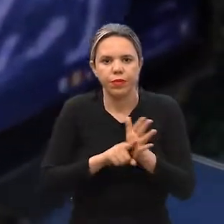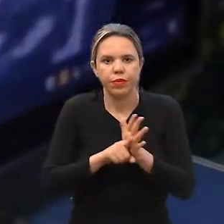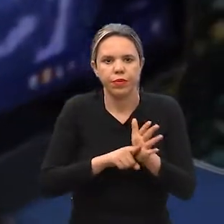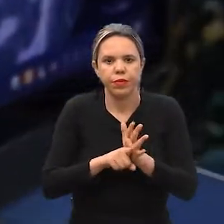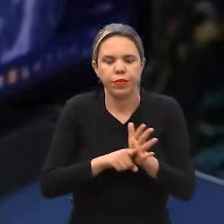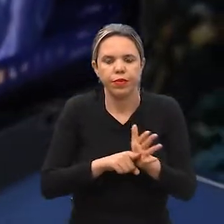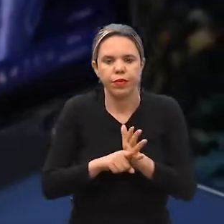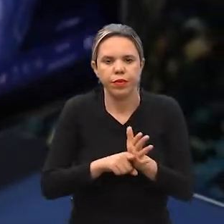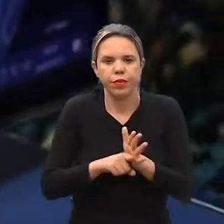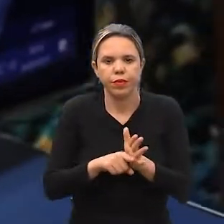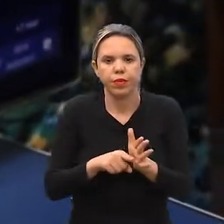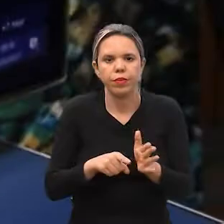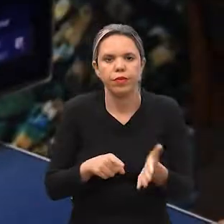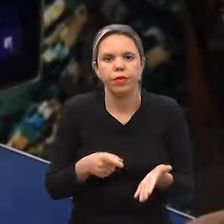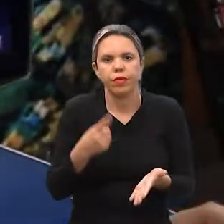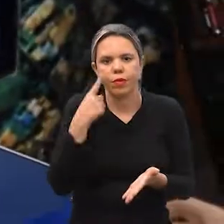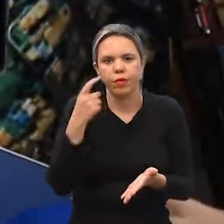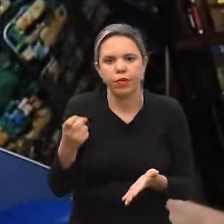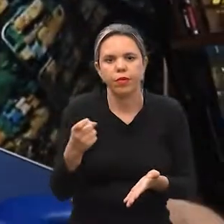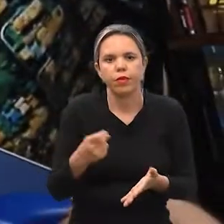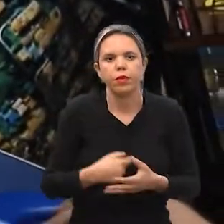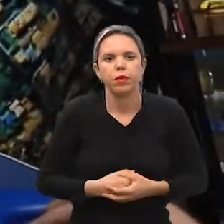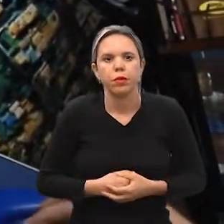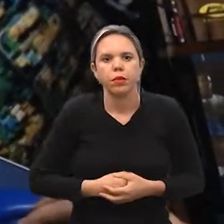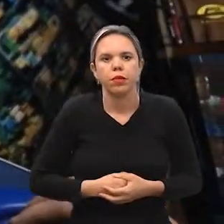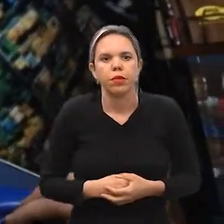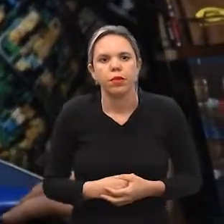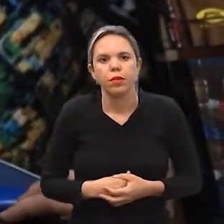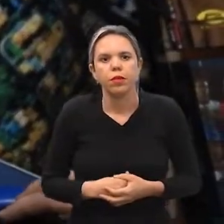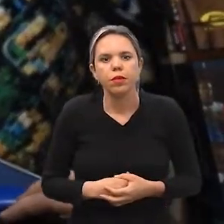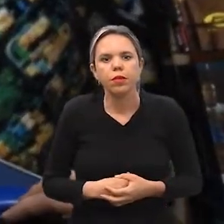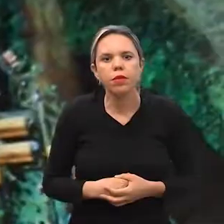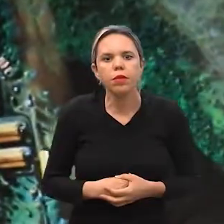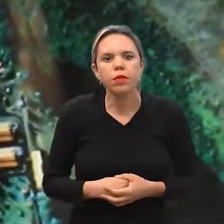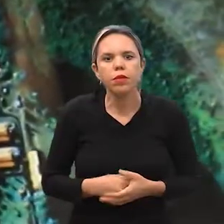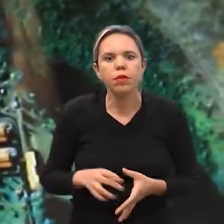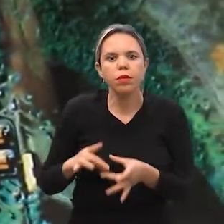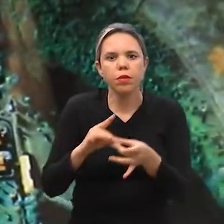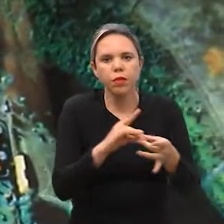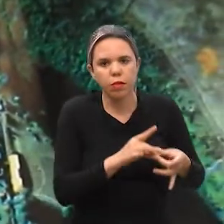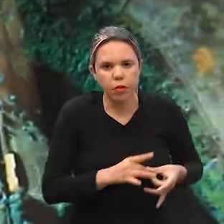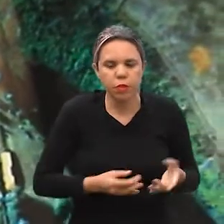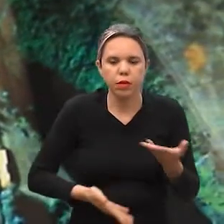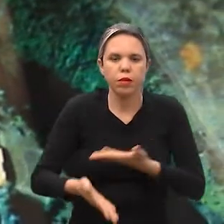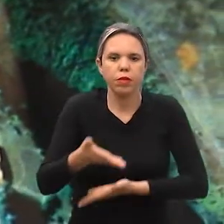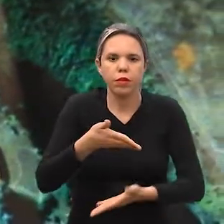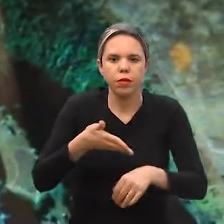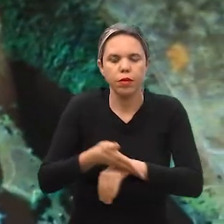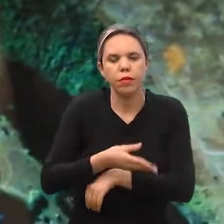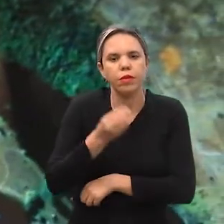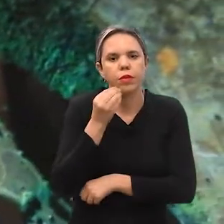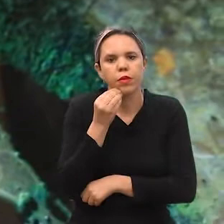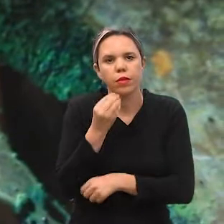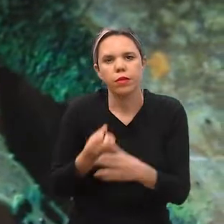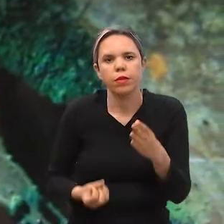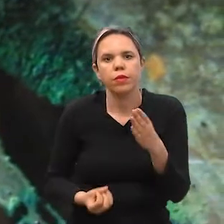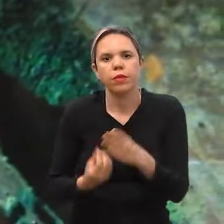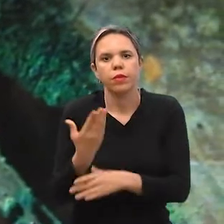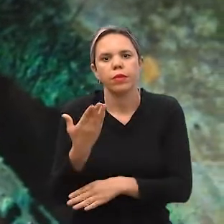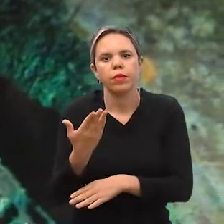pesquisa, muita busca, muito interesse de se entrosar no mercado, oportunidades que